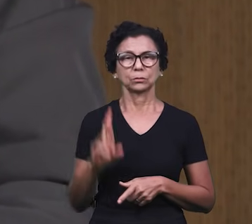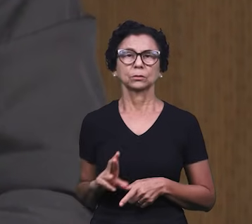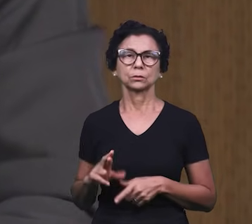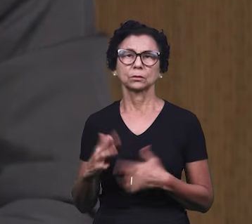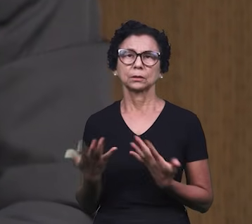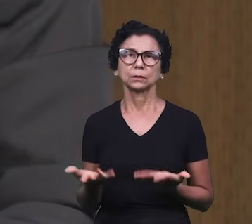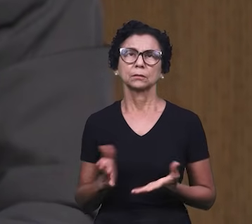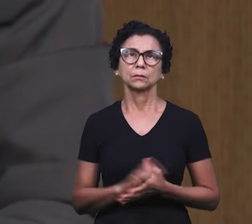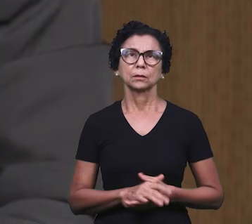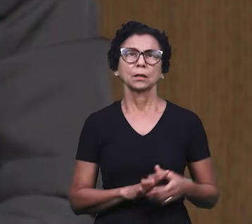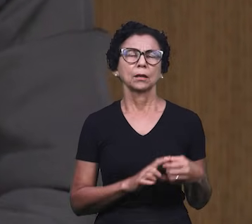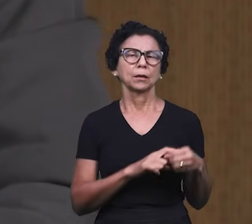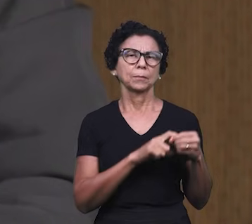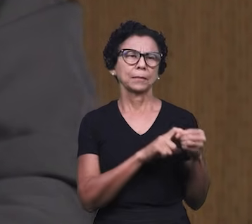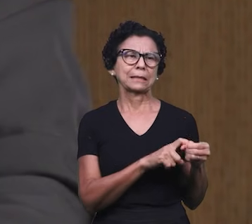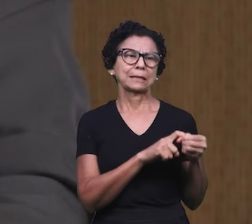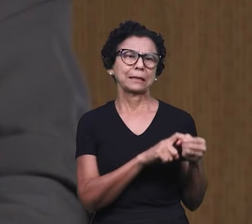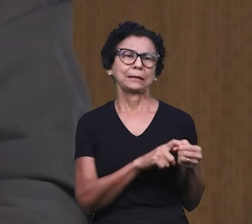foram feitos convênios